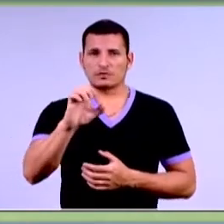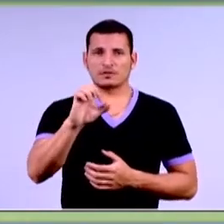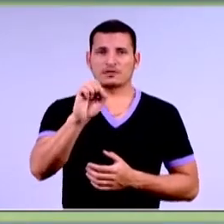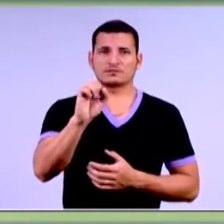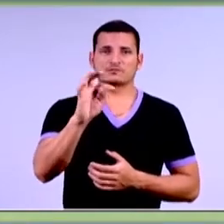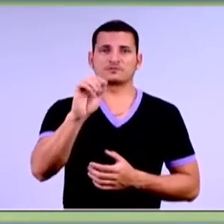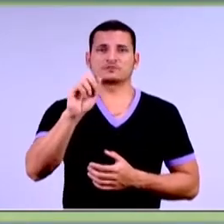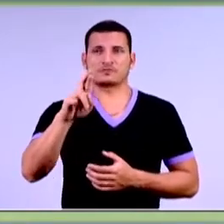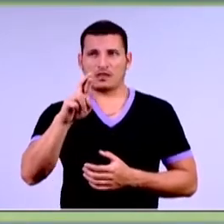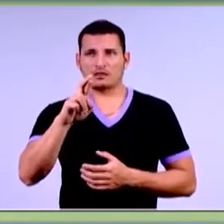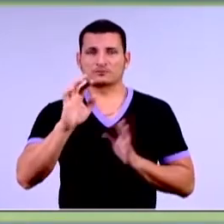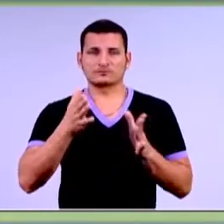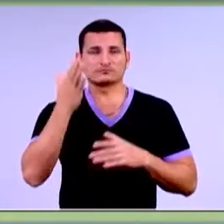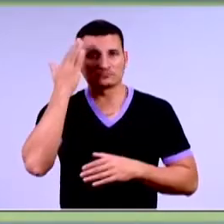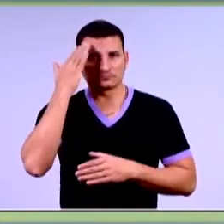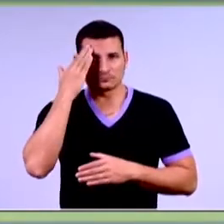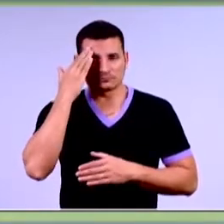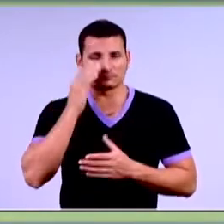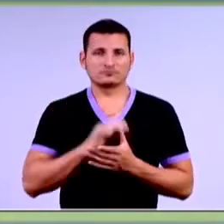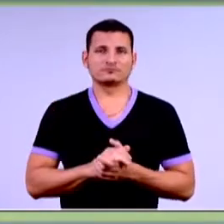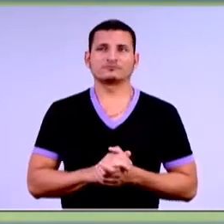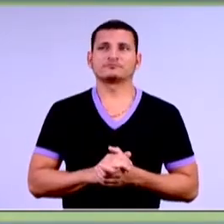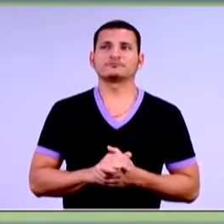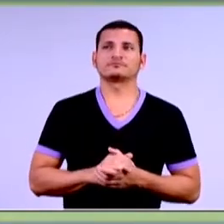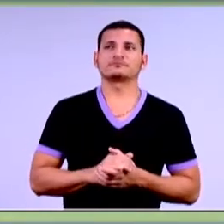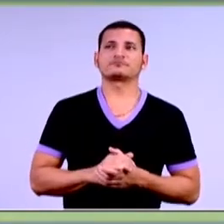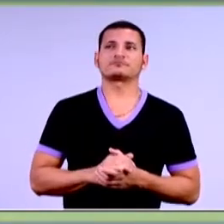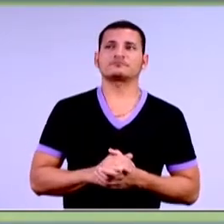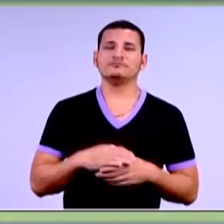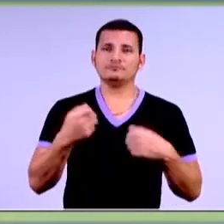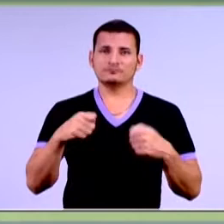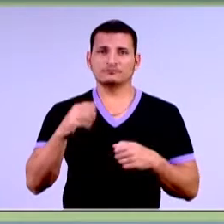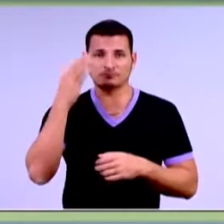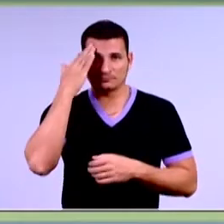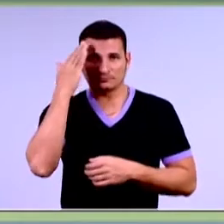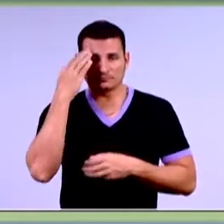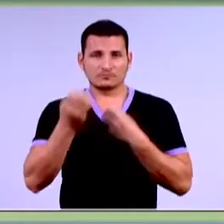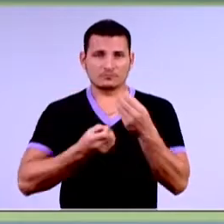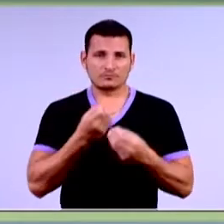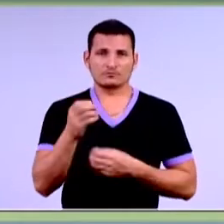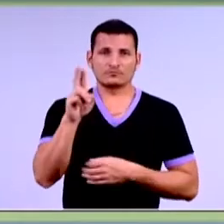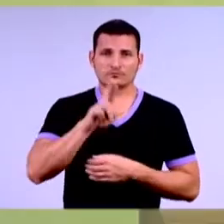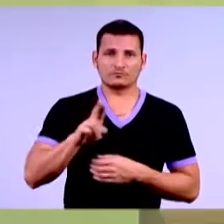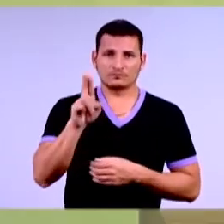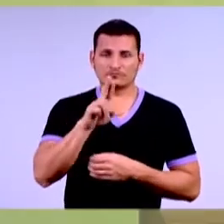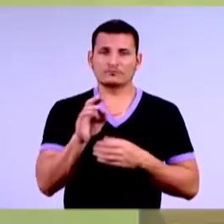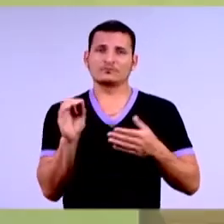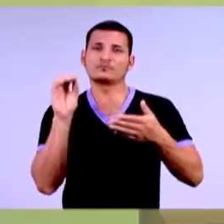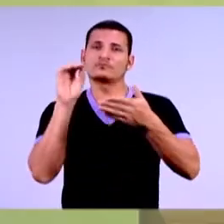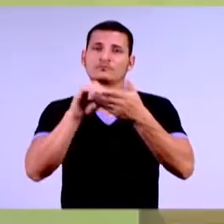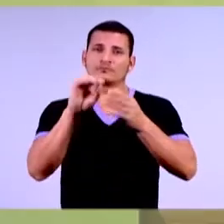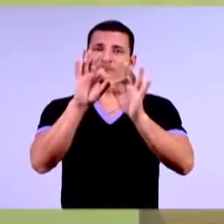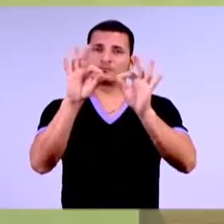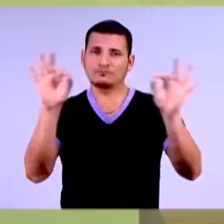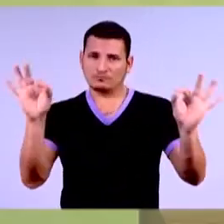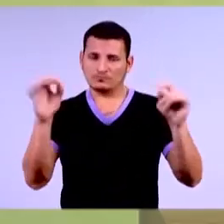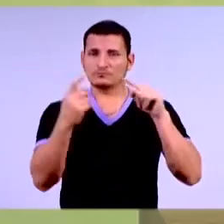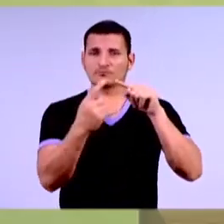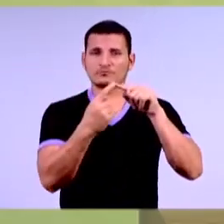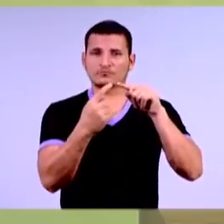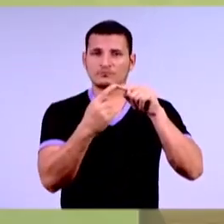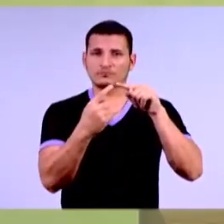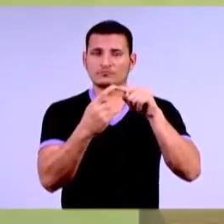questão não é só saber que significa ser o estado nós temos que saber aplicar colocar uma frase de forma coerente